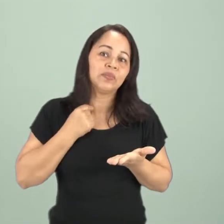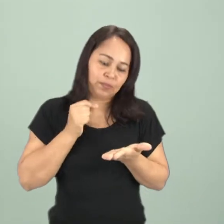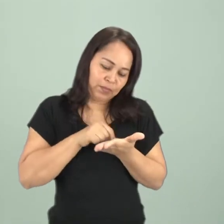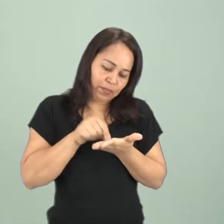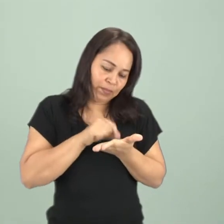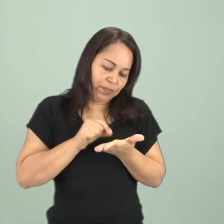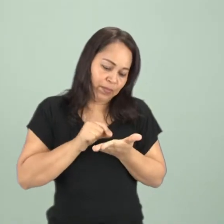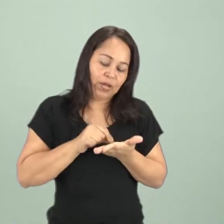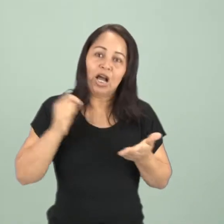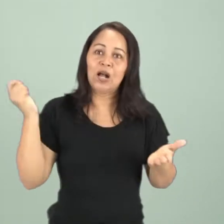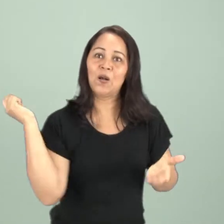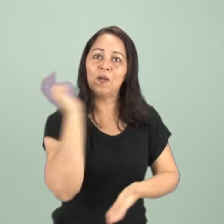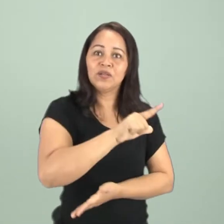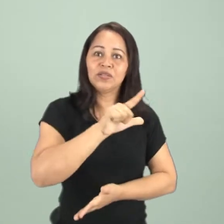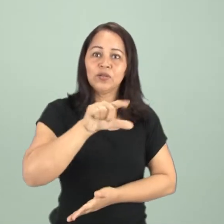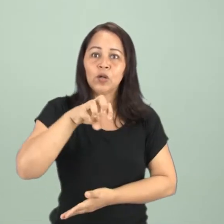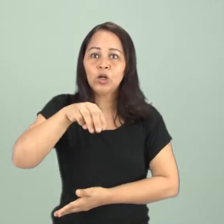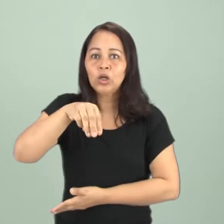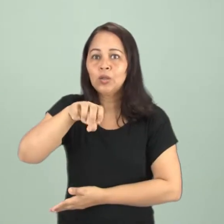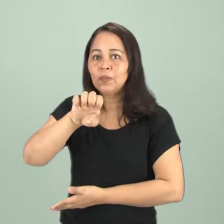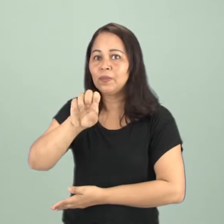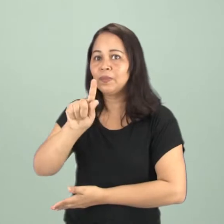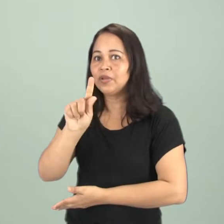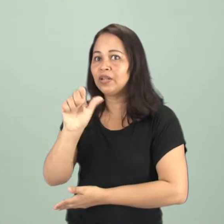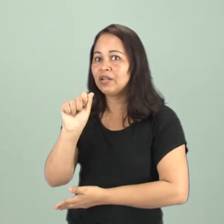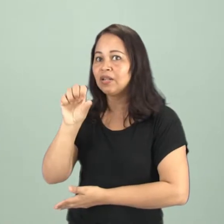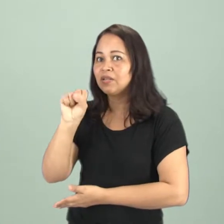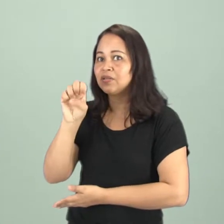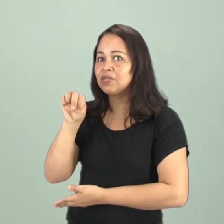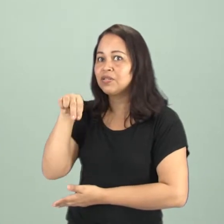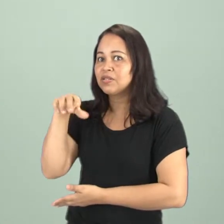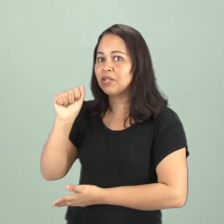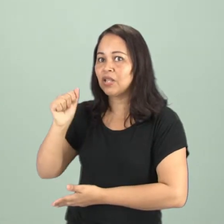um planejamento. Se não tivesse jogado, não teria ganhado. Tudo é